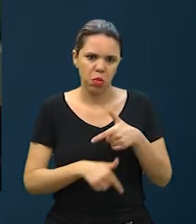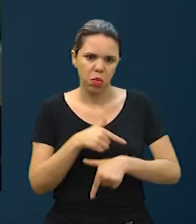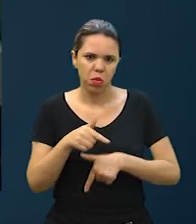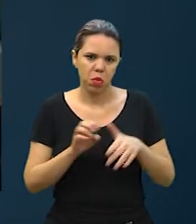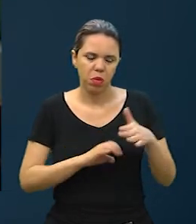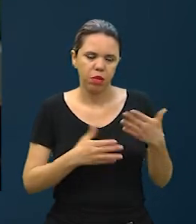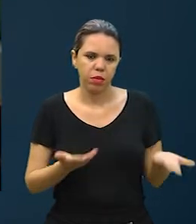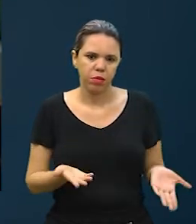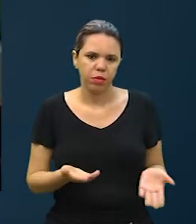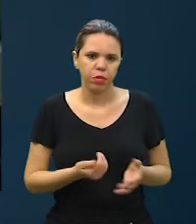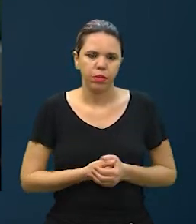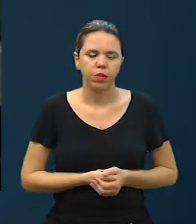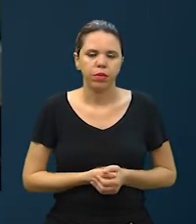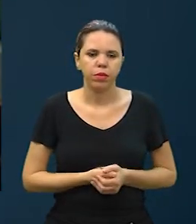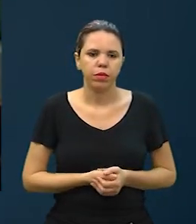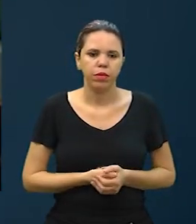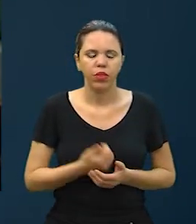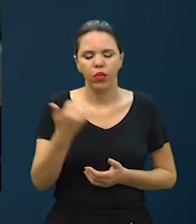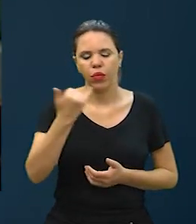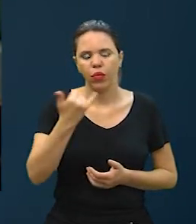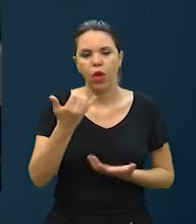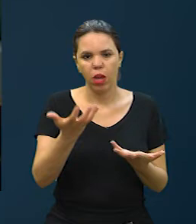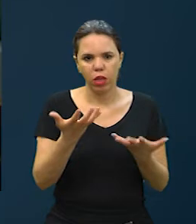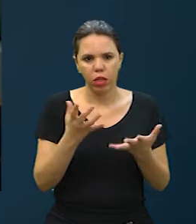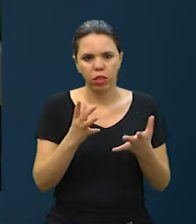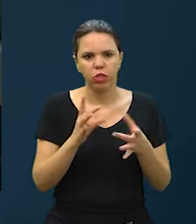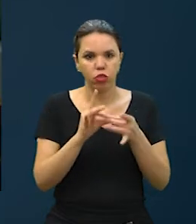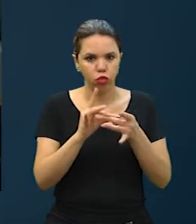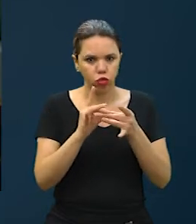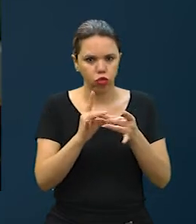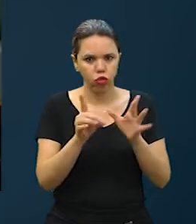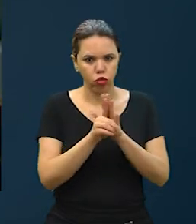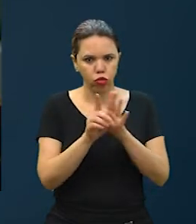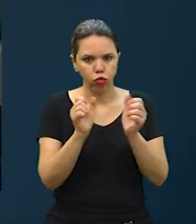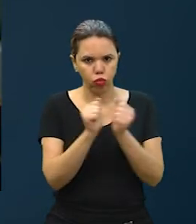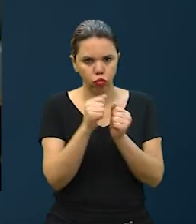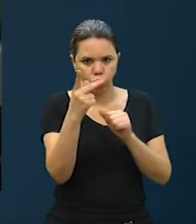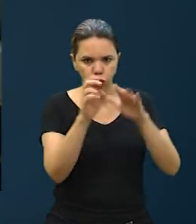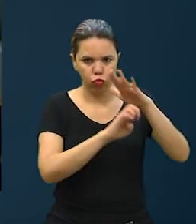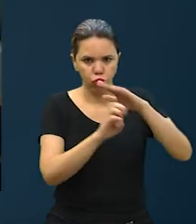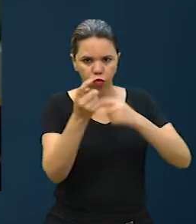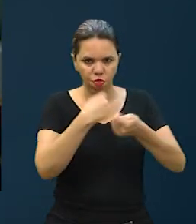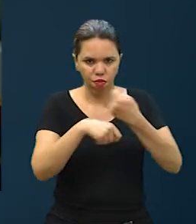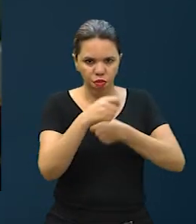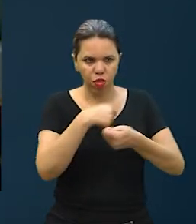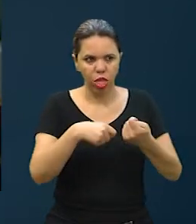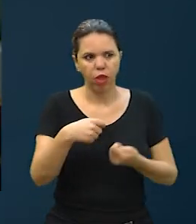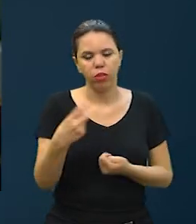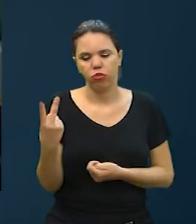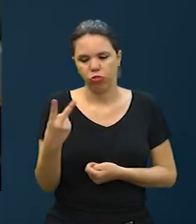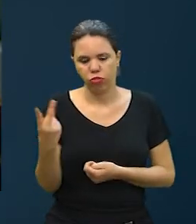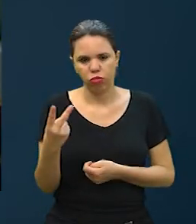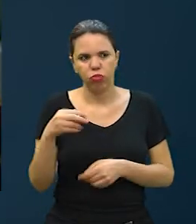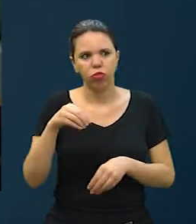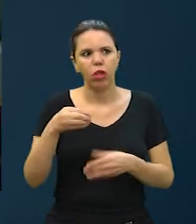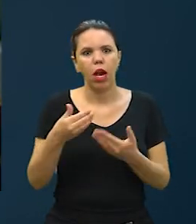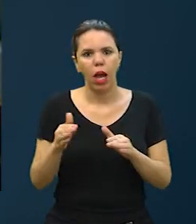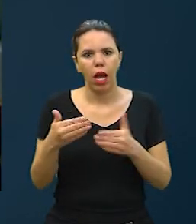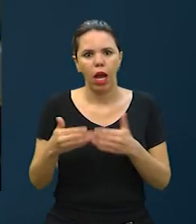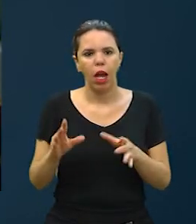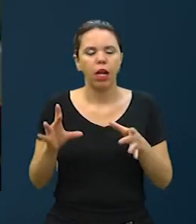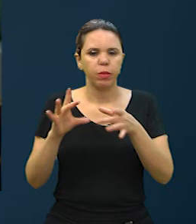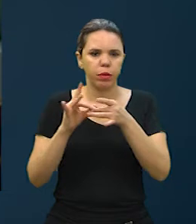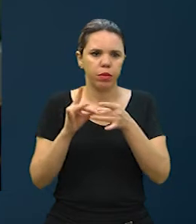minha trajetória. E ele comentou comigo, eu quero ser o teu sócio nesse negócio. E aí a gente